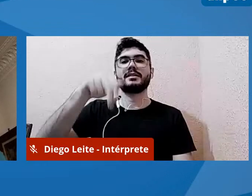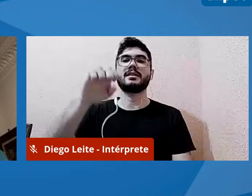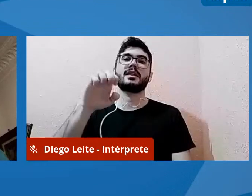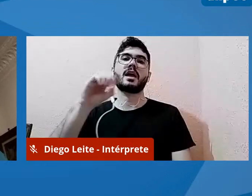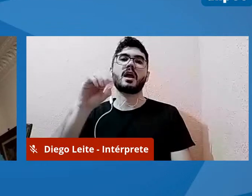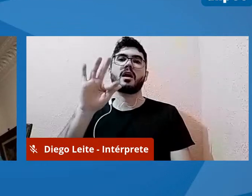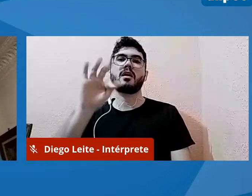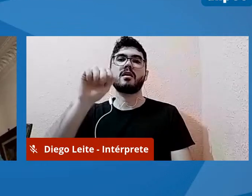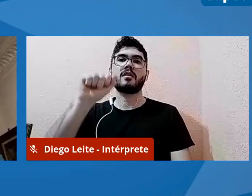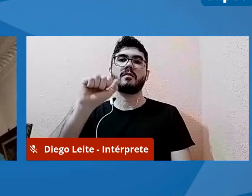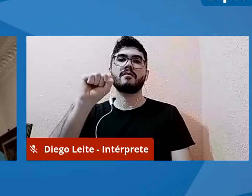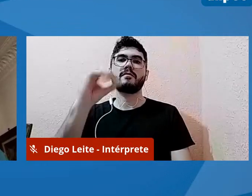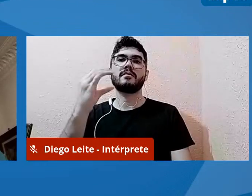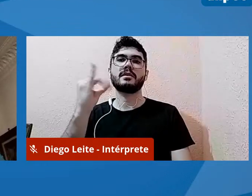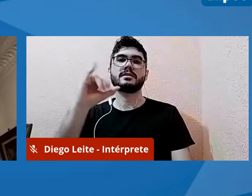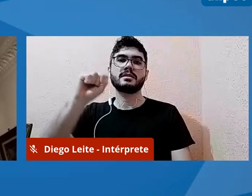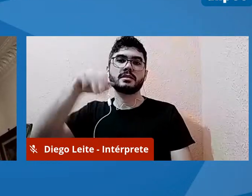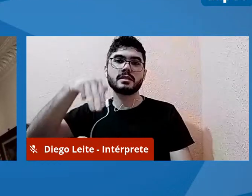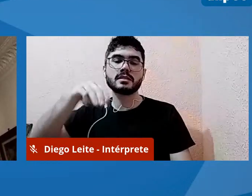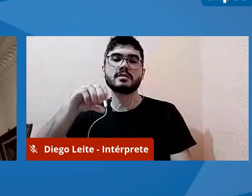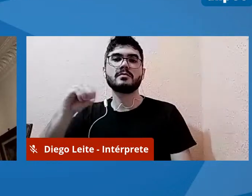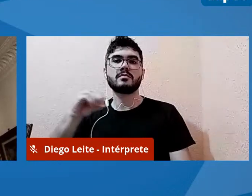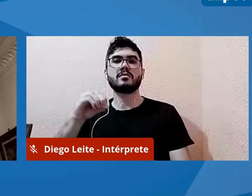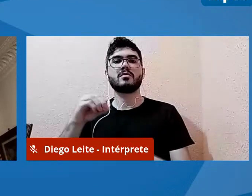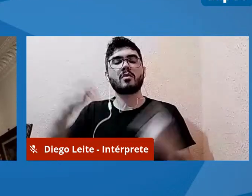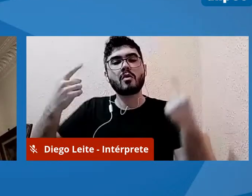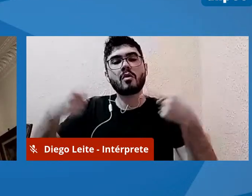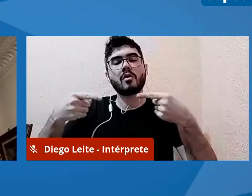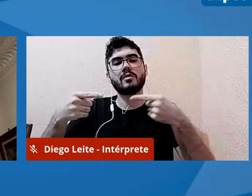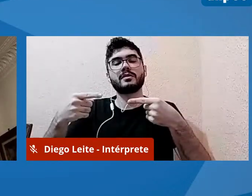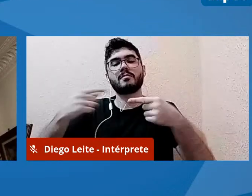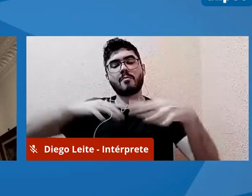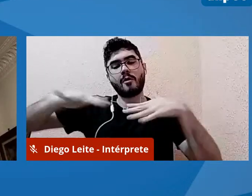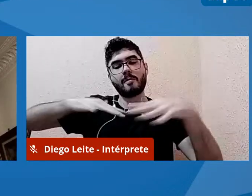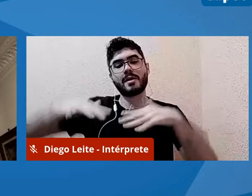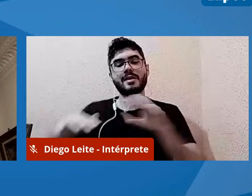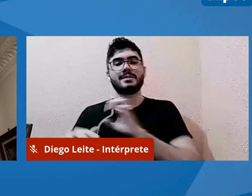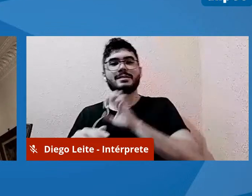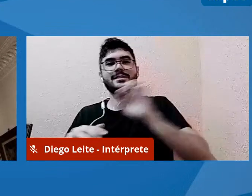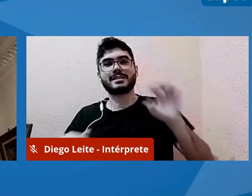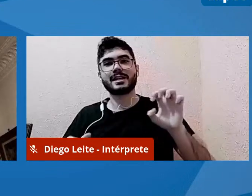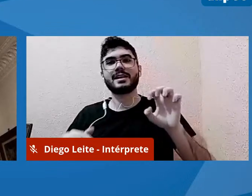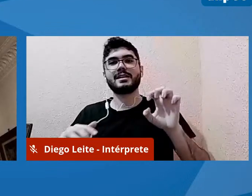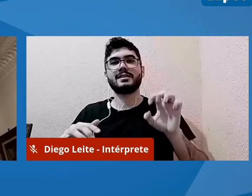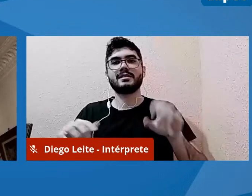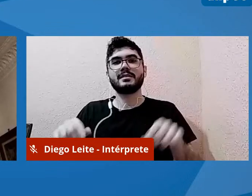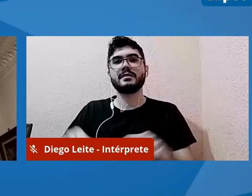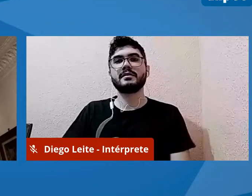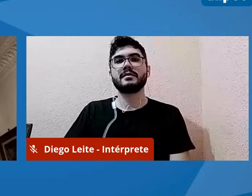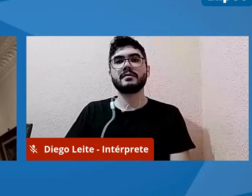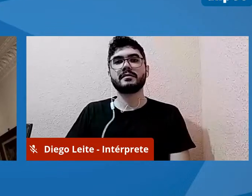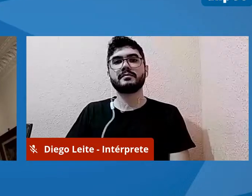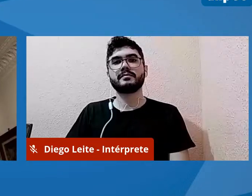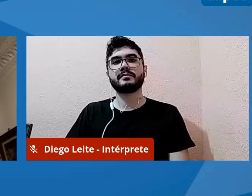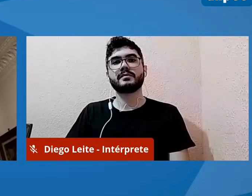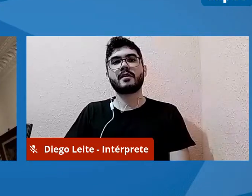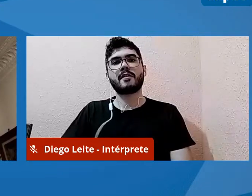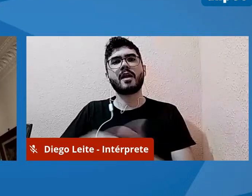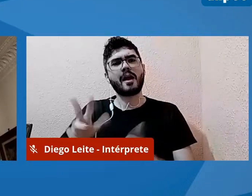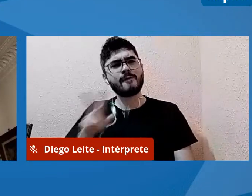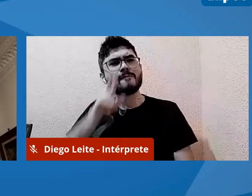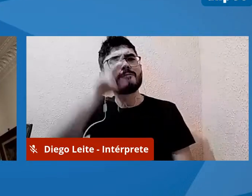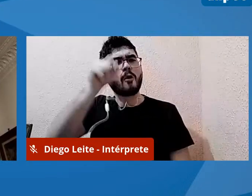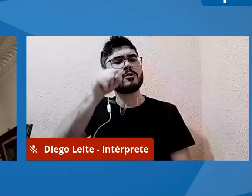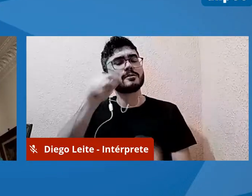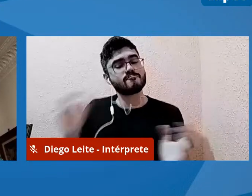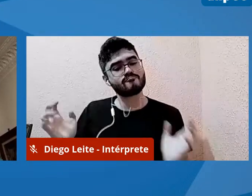as forças de esquerda, as forças do movimento operário, né? As forças democráticas consequentes. Né?